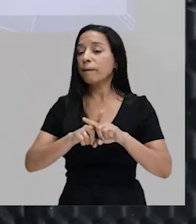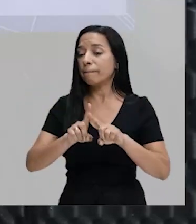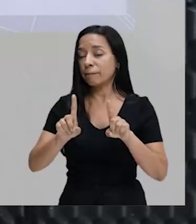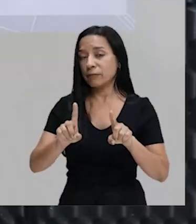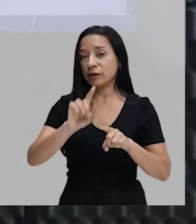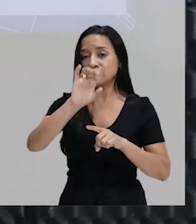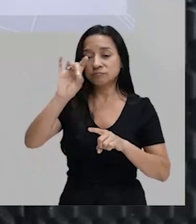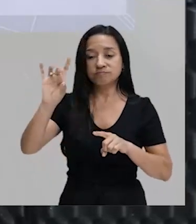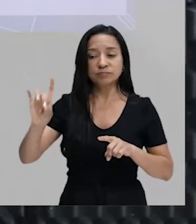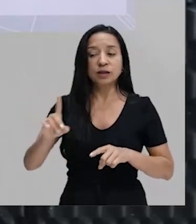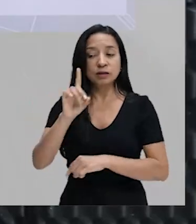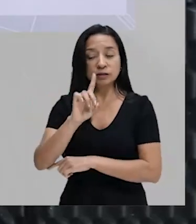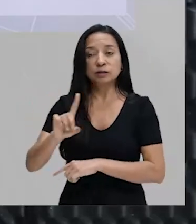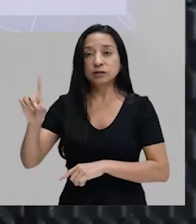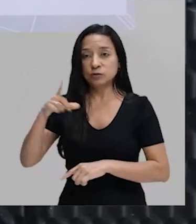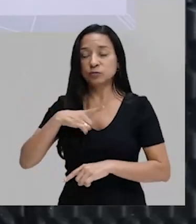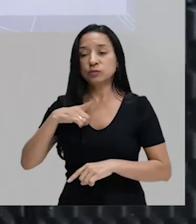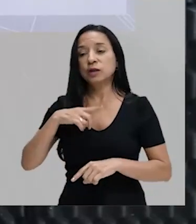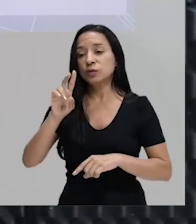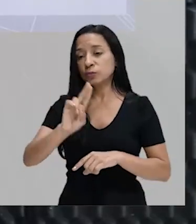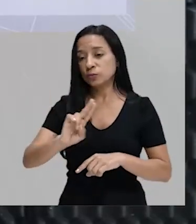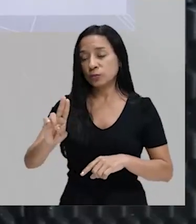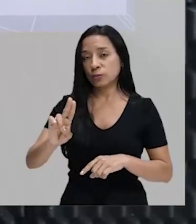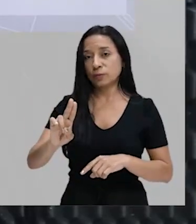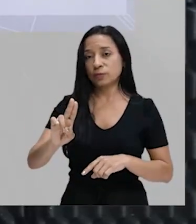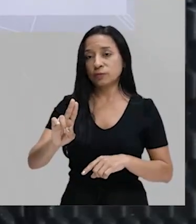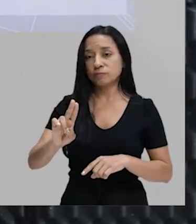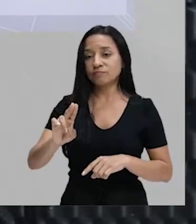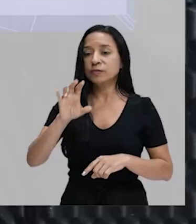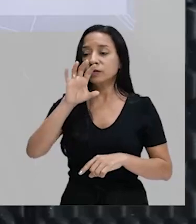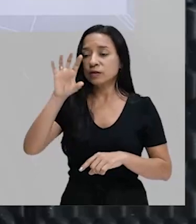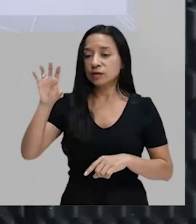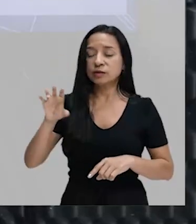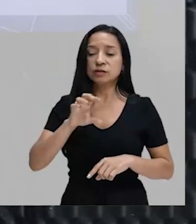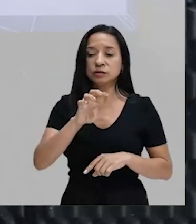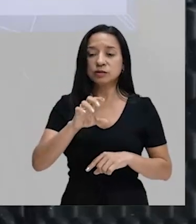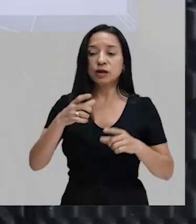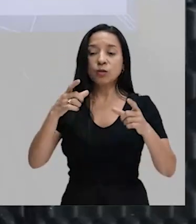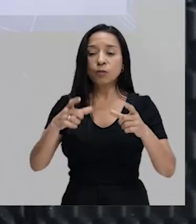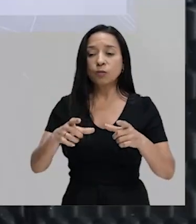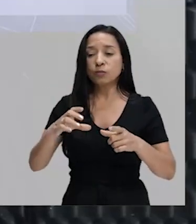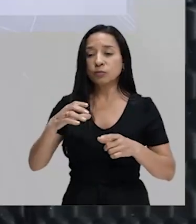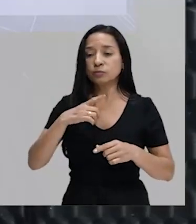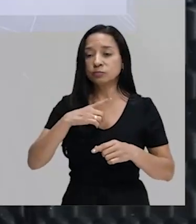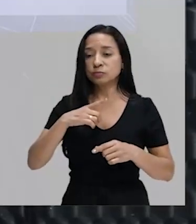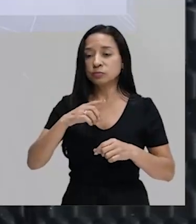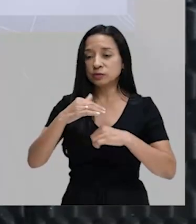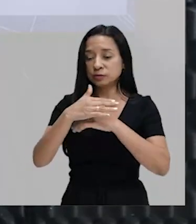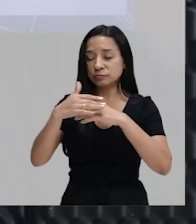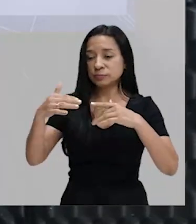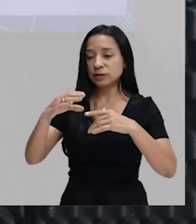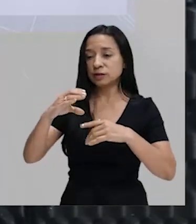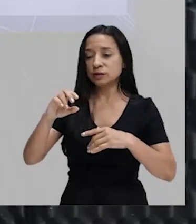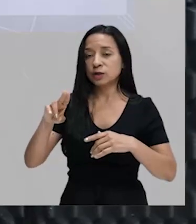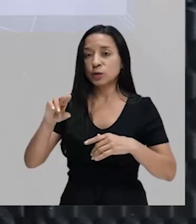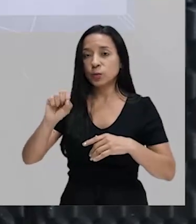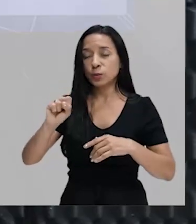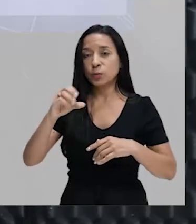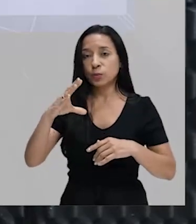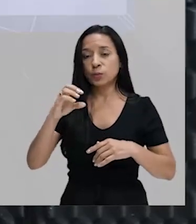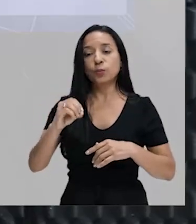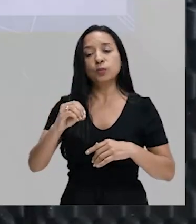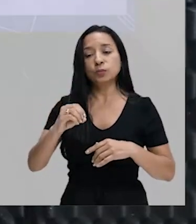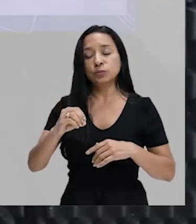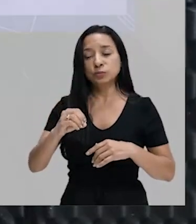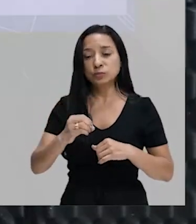nomenclatura. Então, essa região toda, de Cusco, do Peru, Bolívia, então